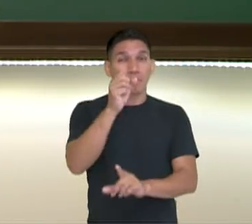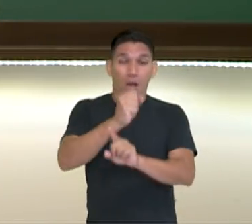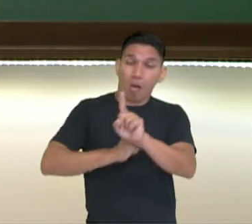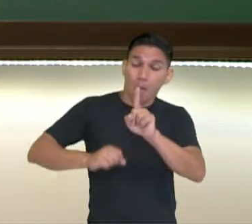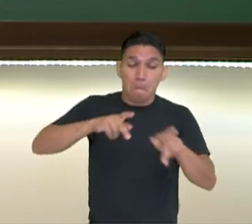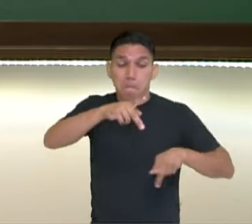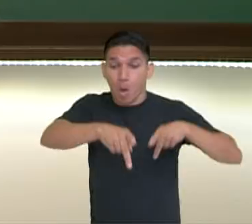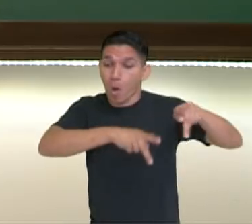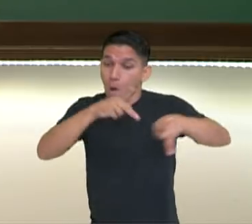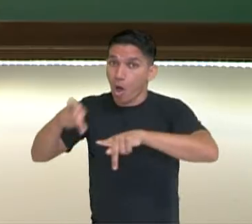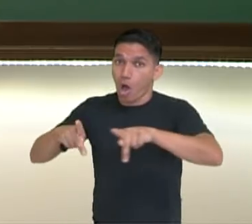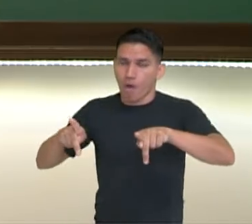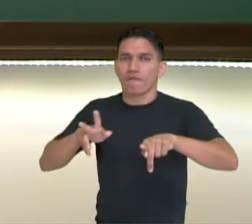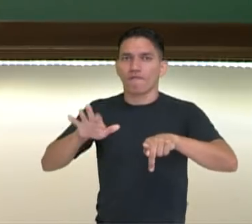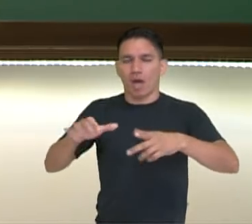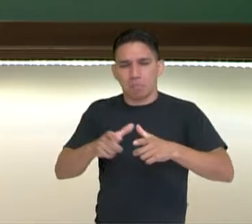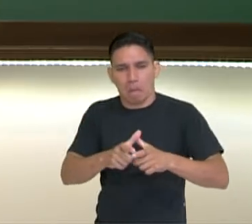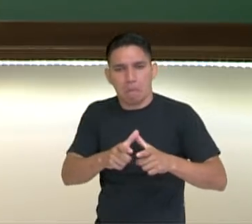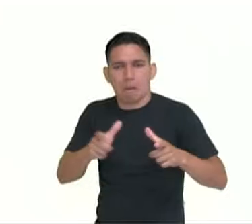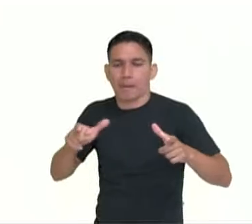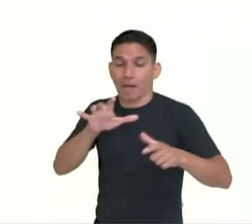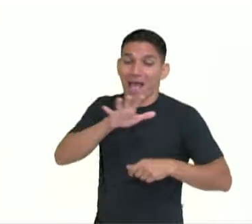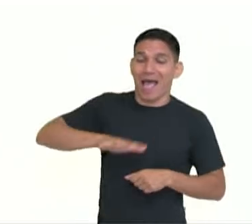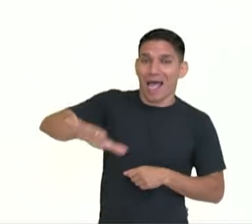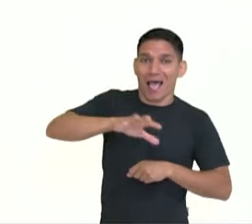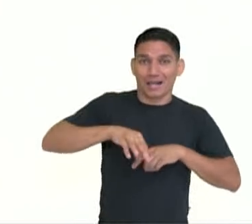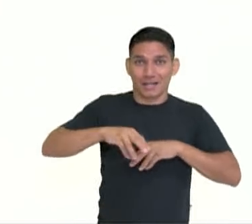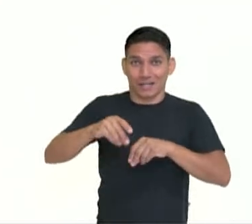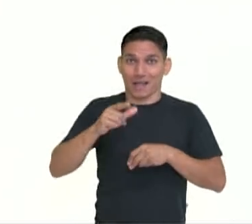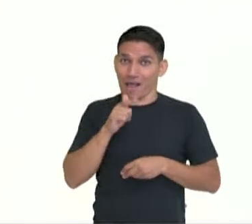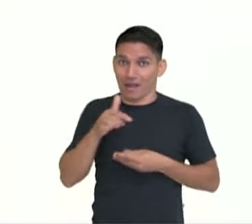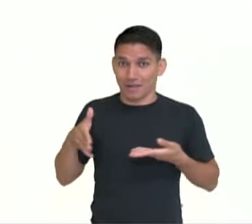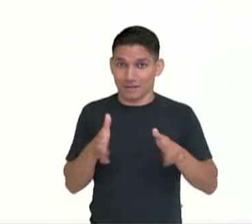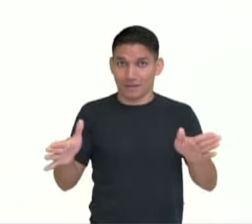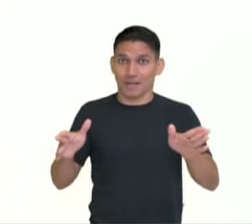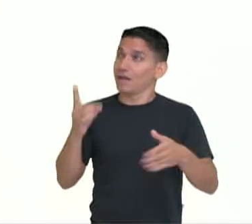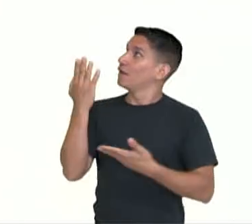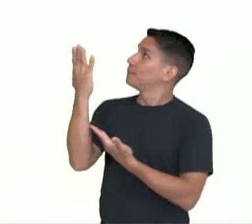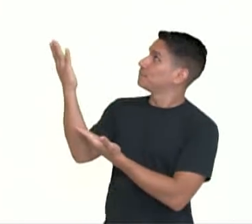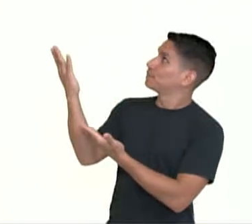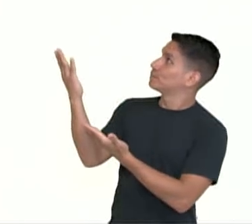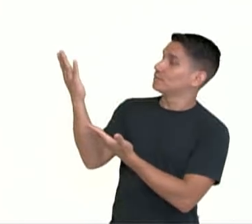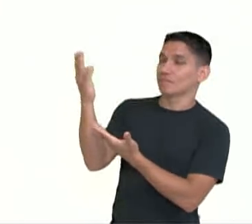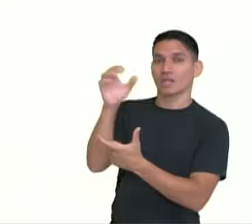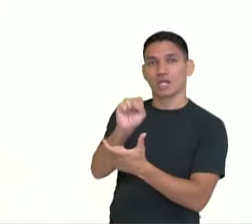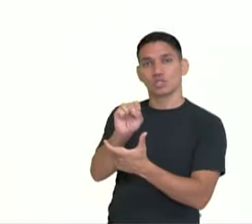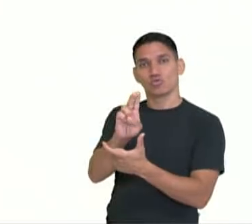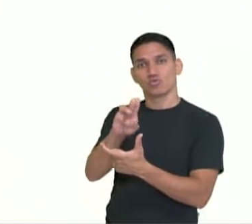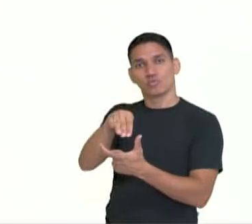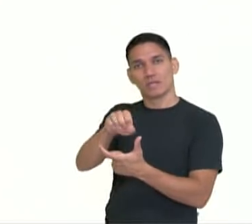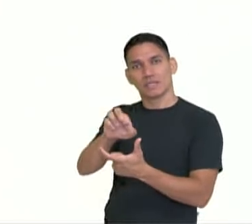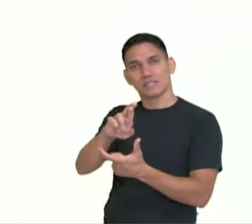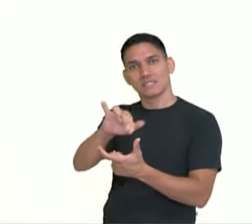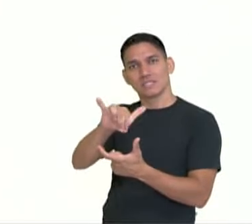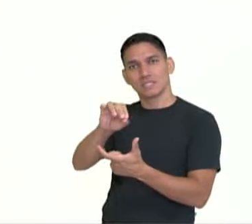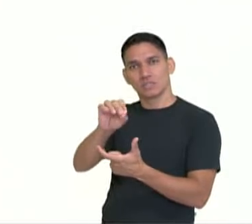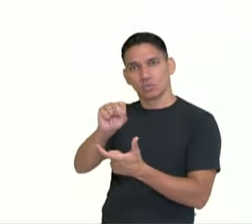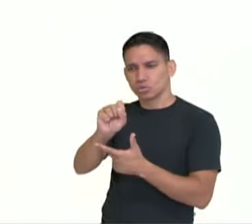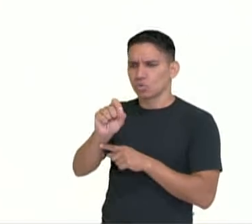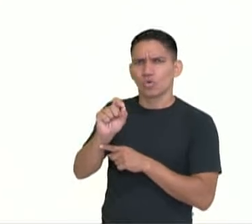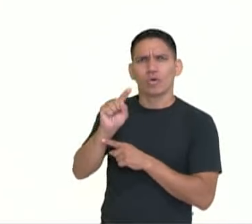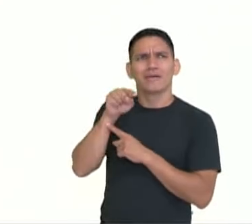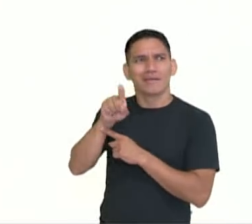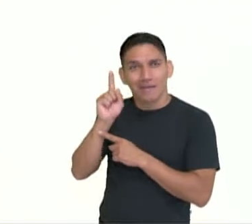vai se desenvolver nessa região da Mesopotâmia é um povinho chamado Sumérios. Esses Sumérios, eles começaram a